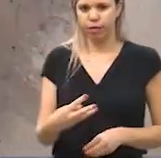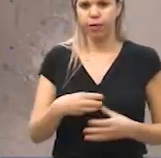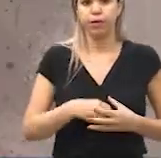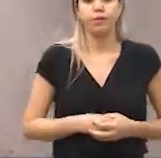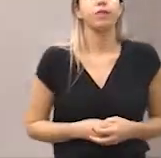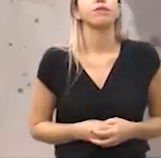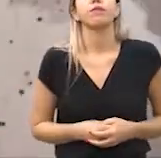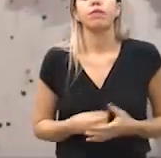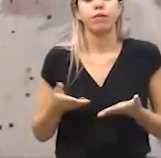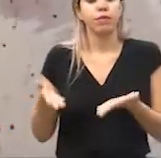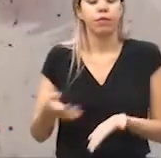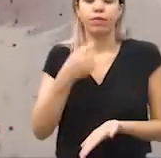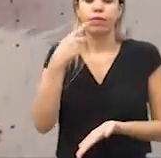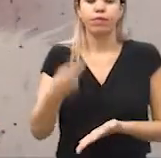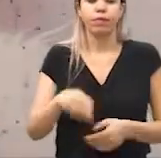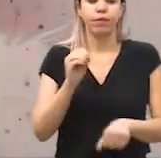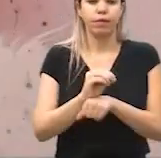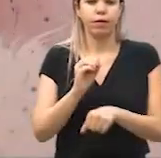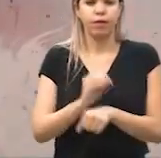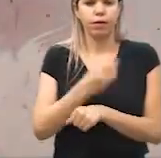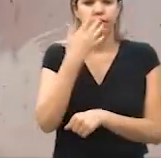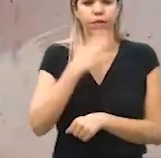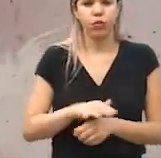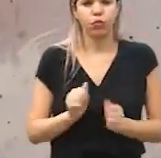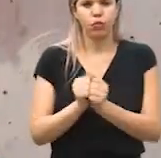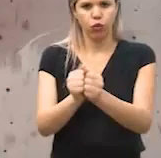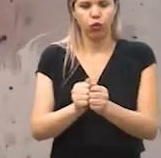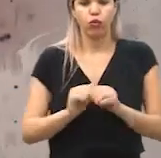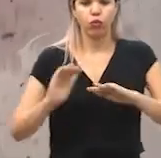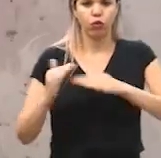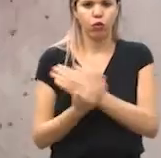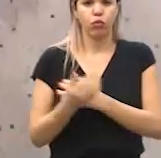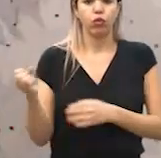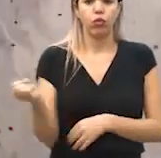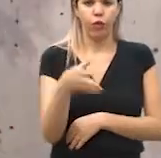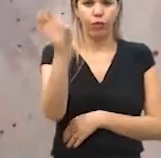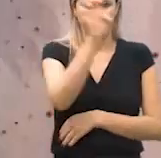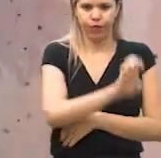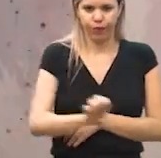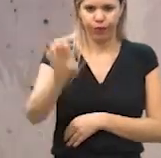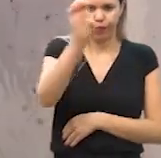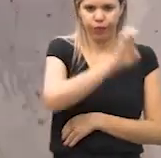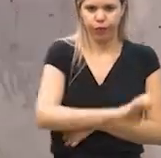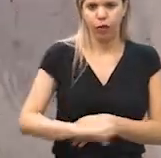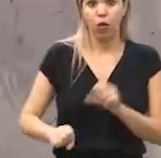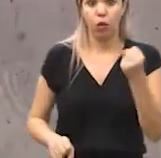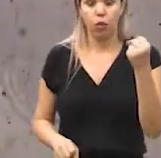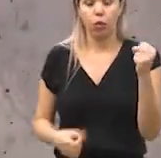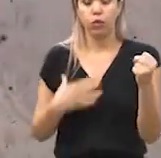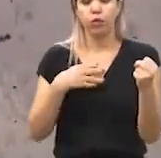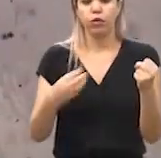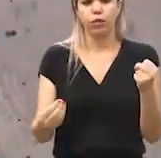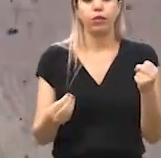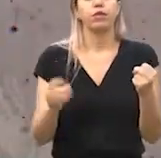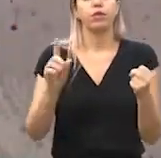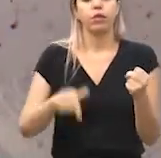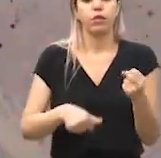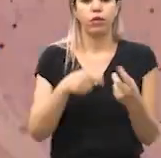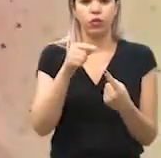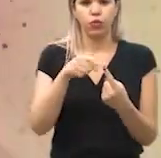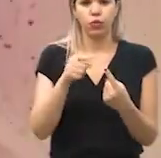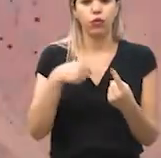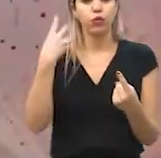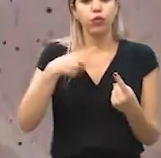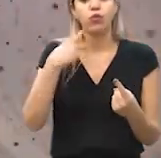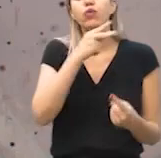1973. Aqui, cuidava das crianças que moravam no Jardim Nova Europa e dos seus 8 filhos, sendo um deles